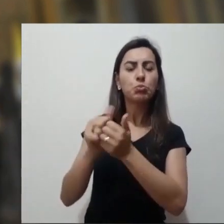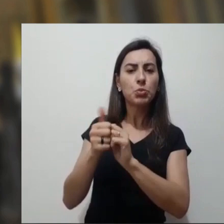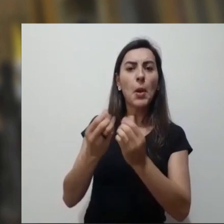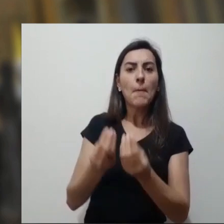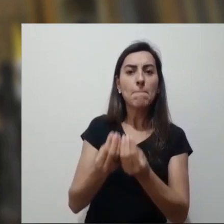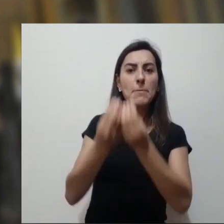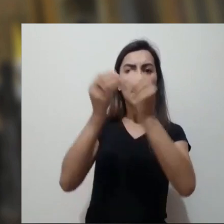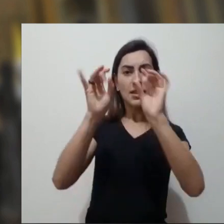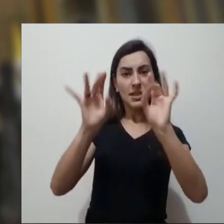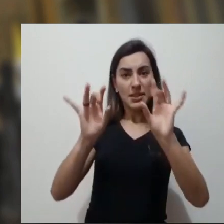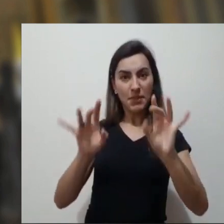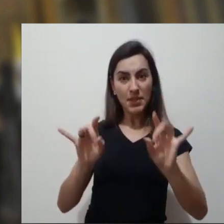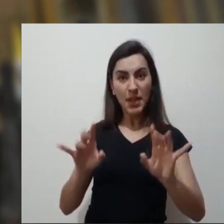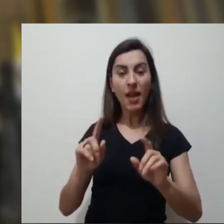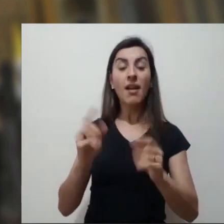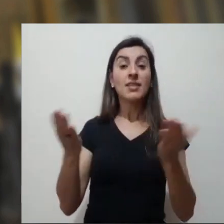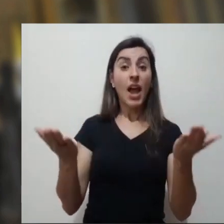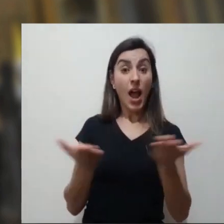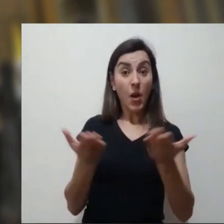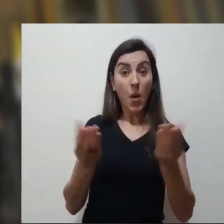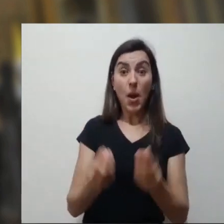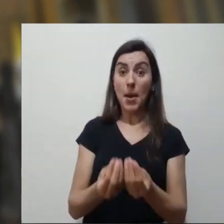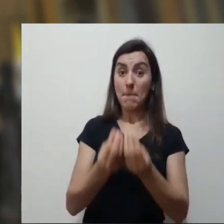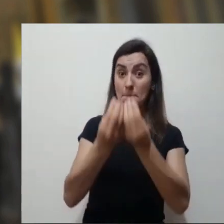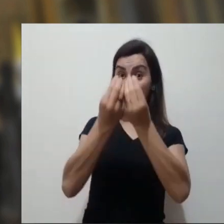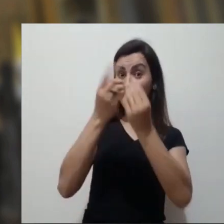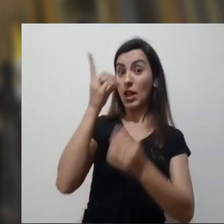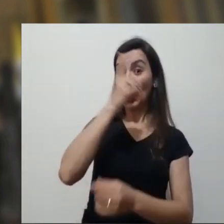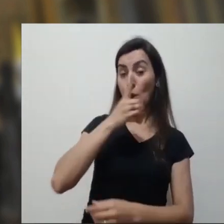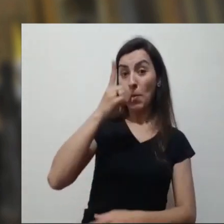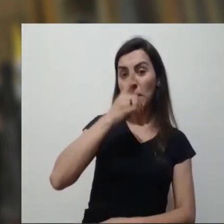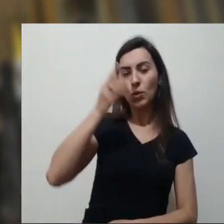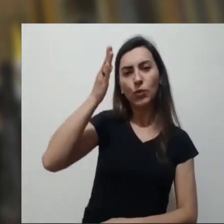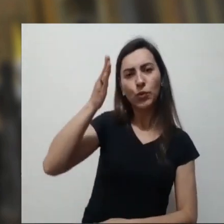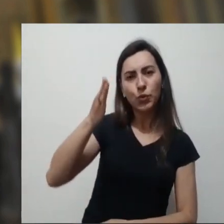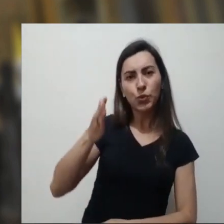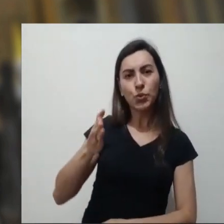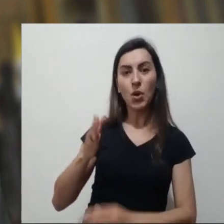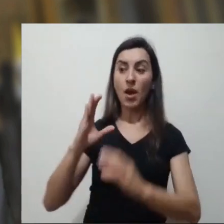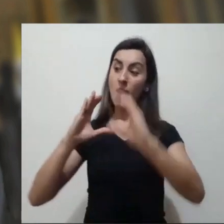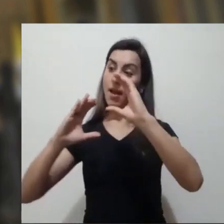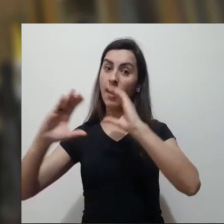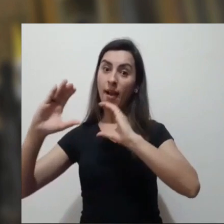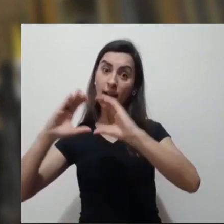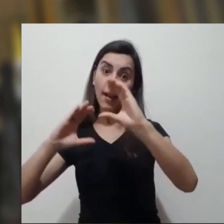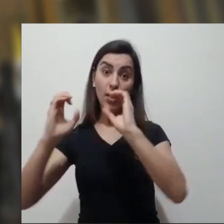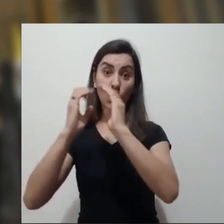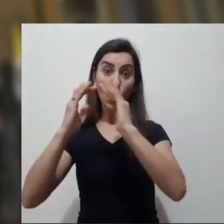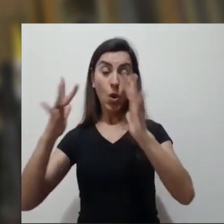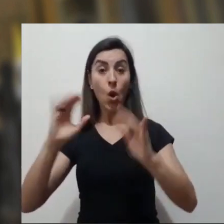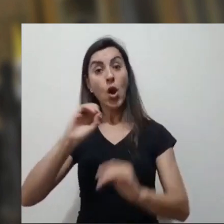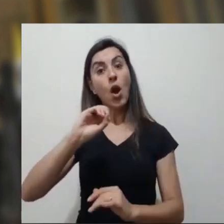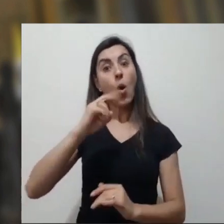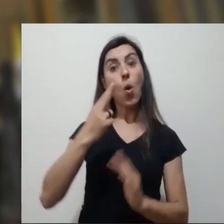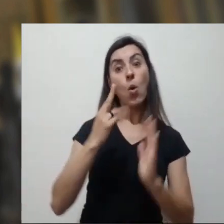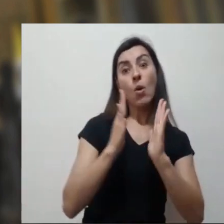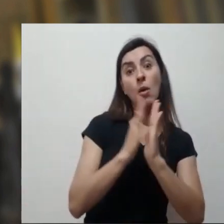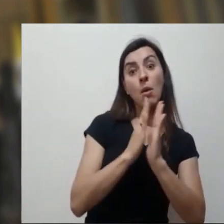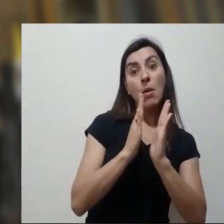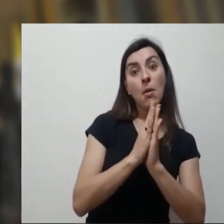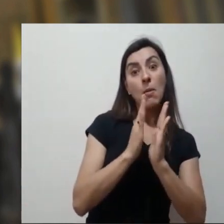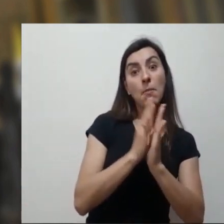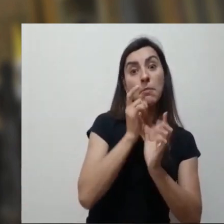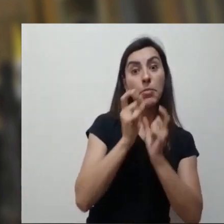nas missas dominicais. Quando rezamos ou quando cantamos este hino? Nós rezamos,